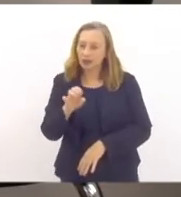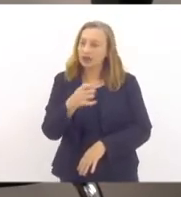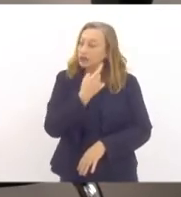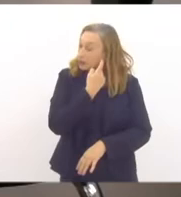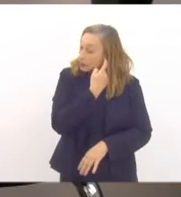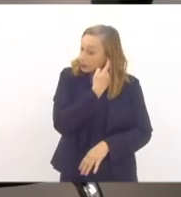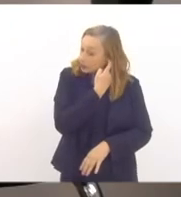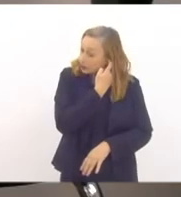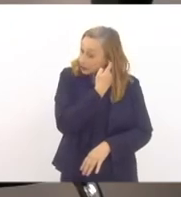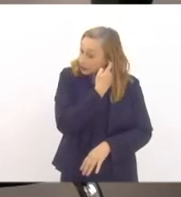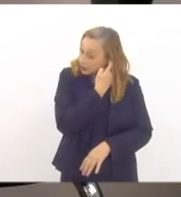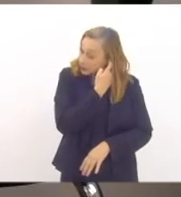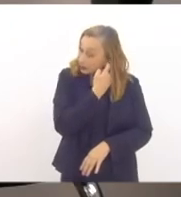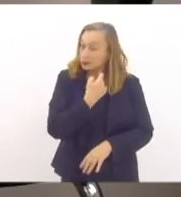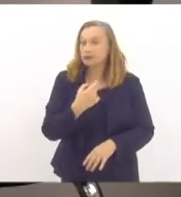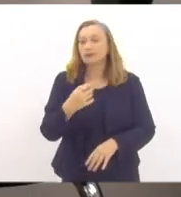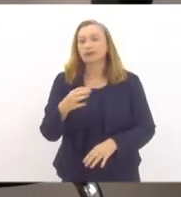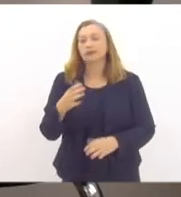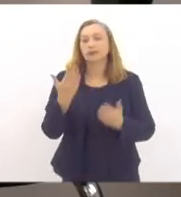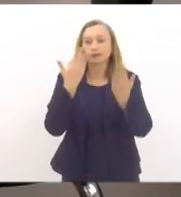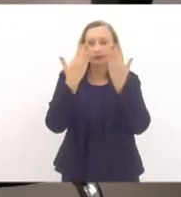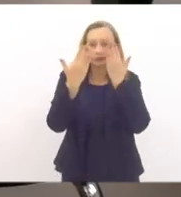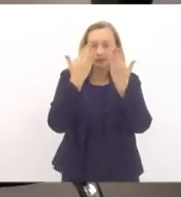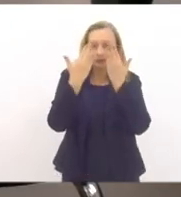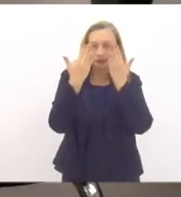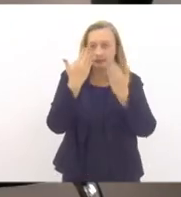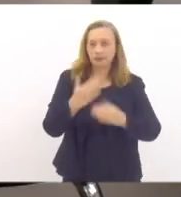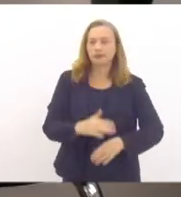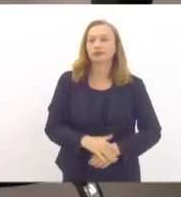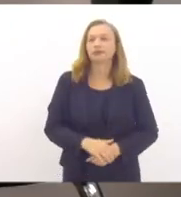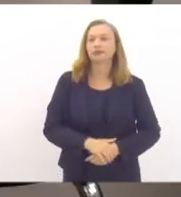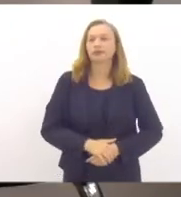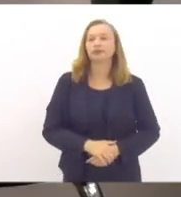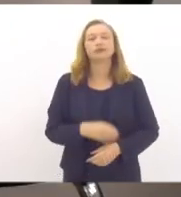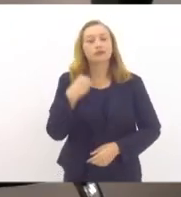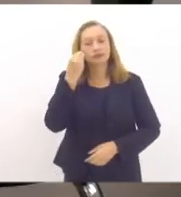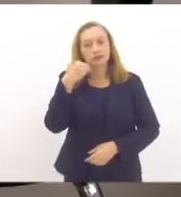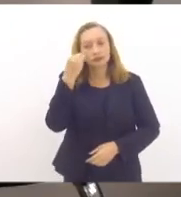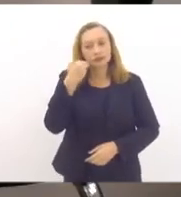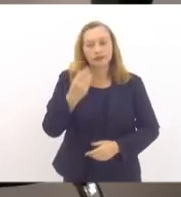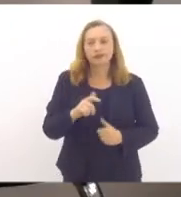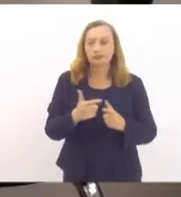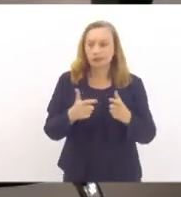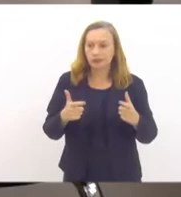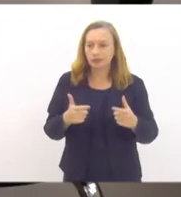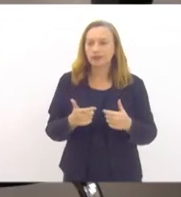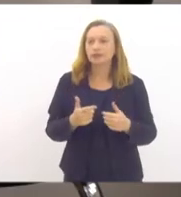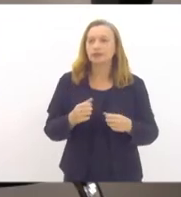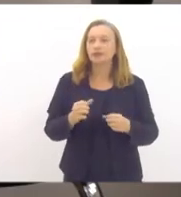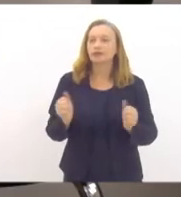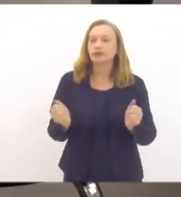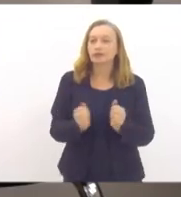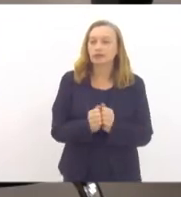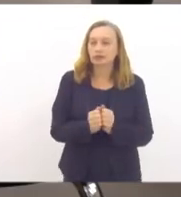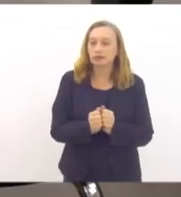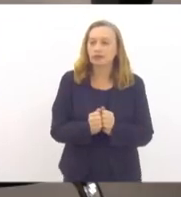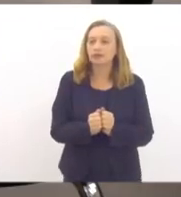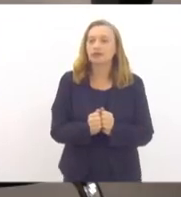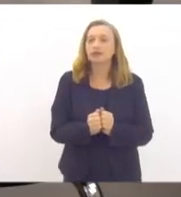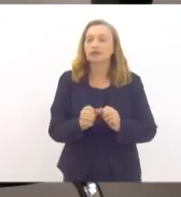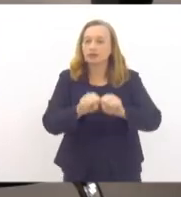O Felipe, psicólogo, pela sua extensa também experiência junto a egressos do sistema